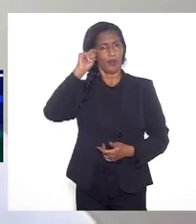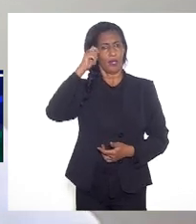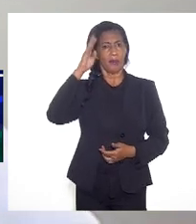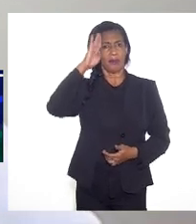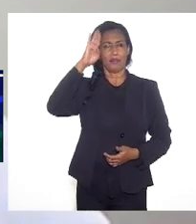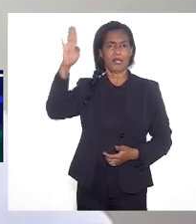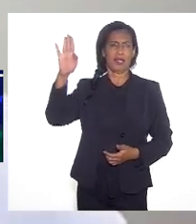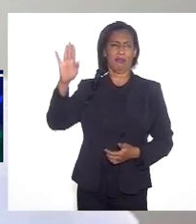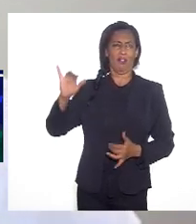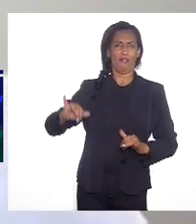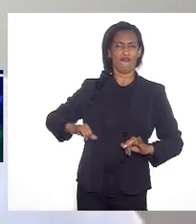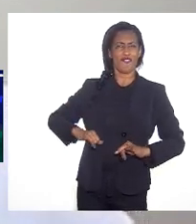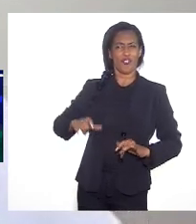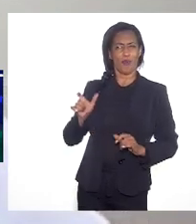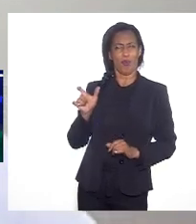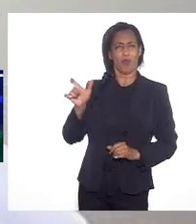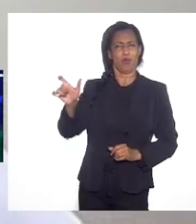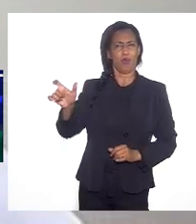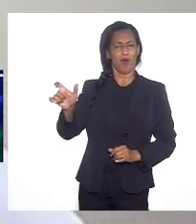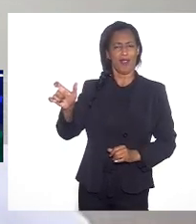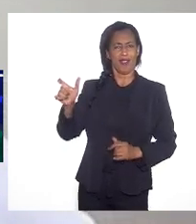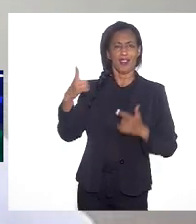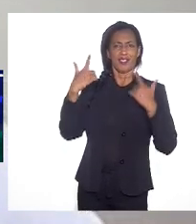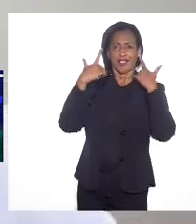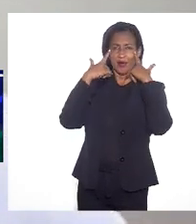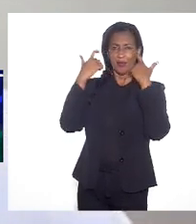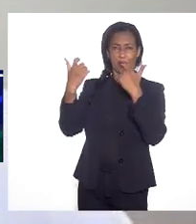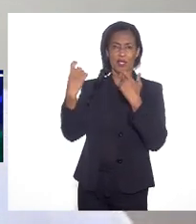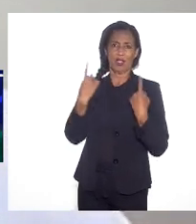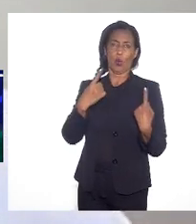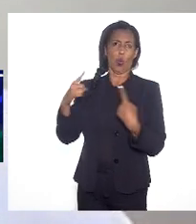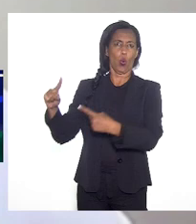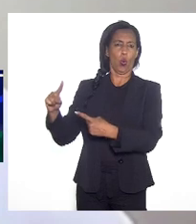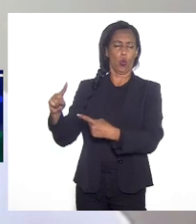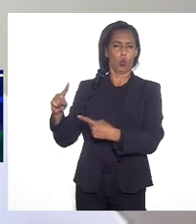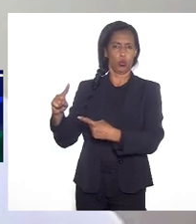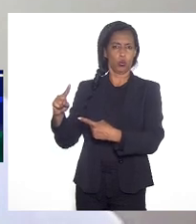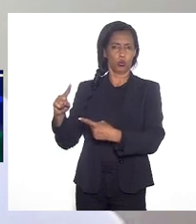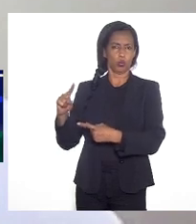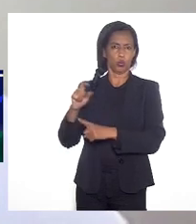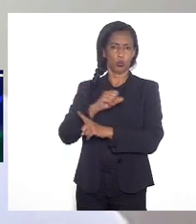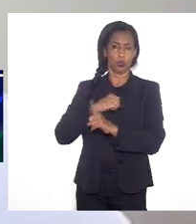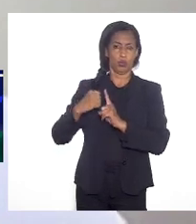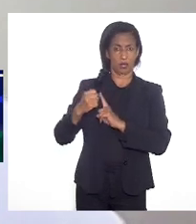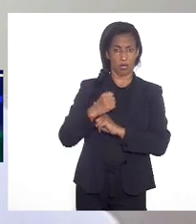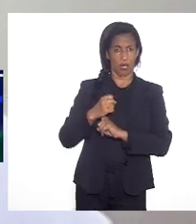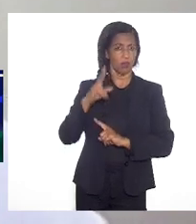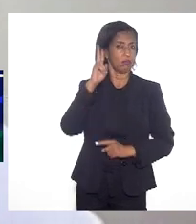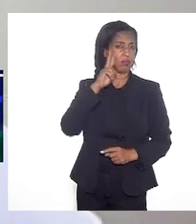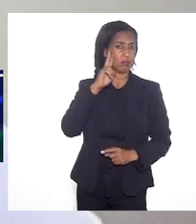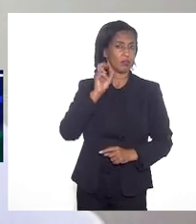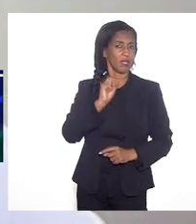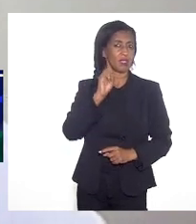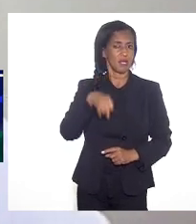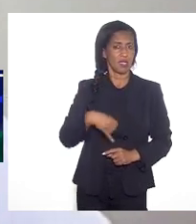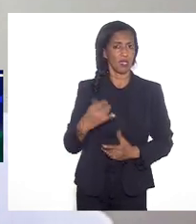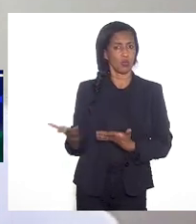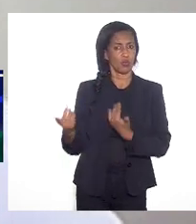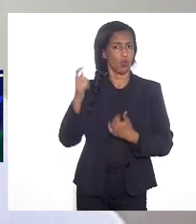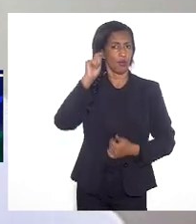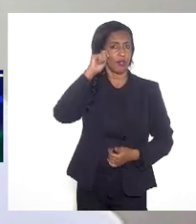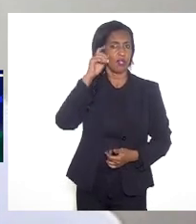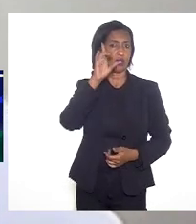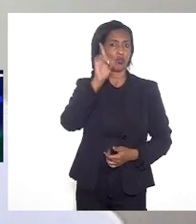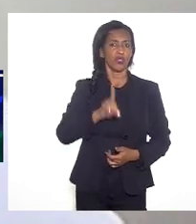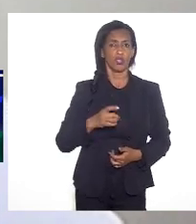principal vítima das dinâmicas de violência que tem na nossa sociedade, e a gente precisa reafirmar, sim, que a juventude negra tem o